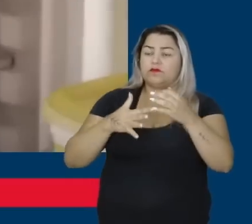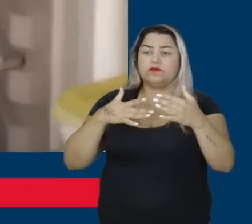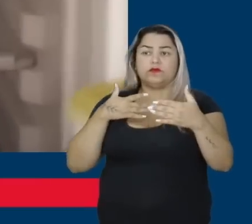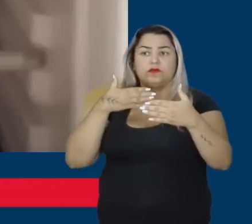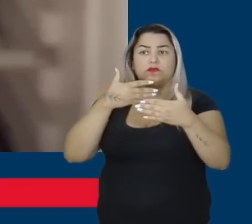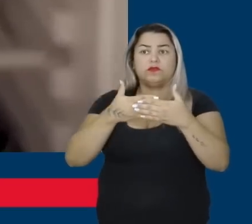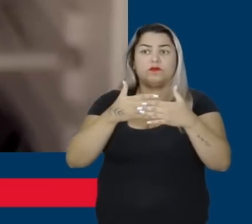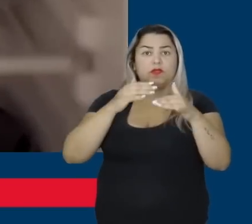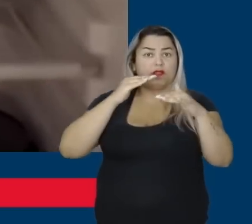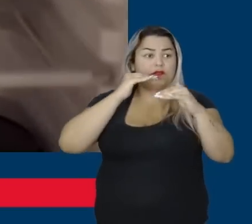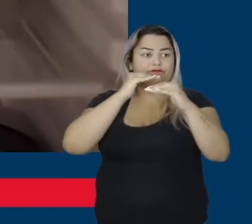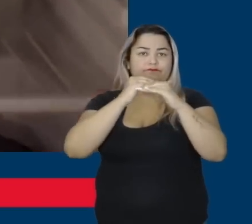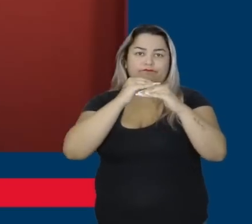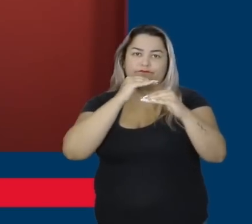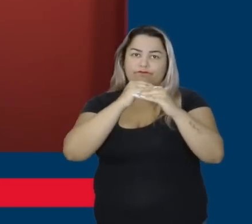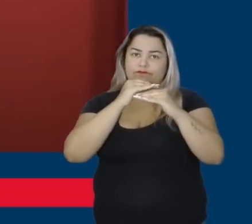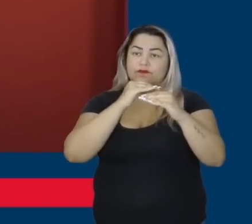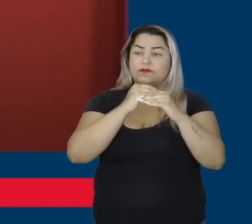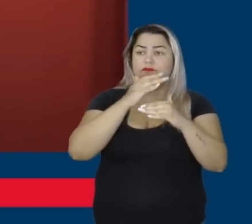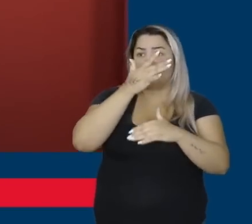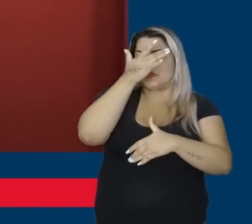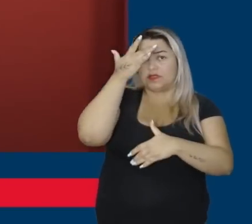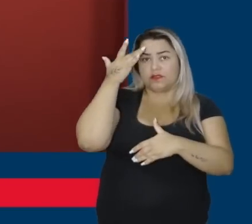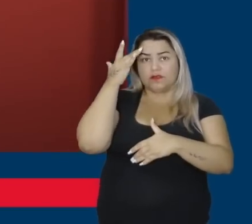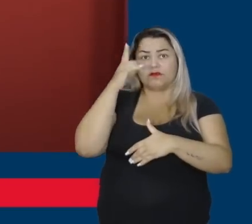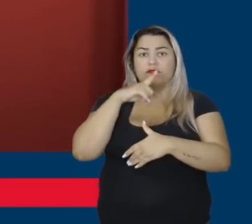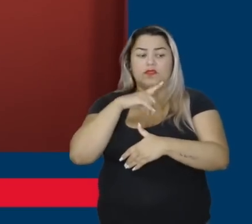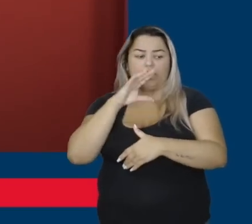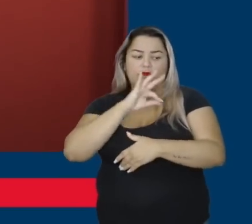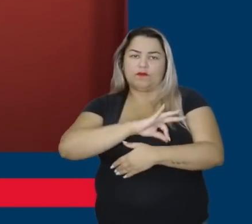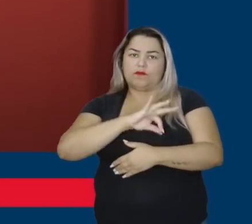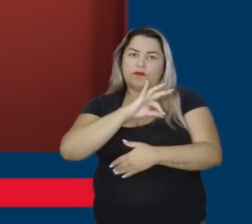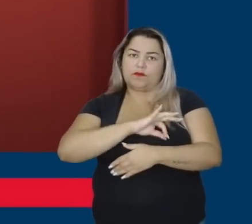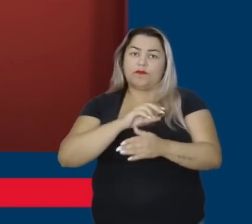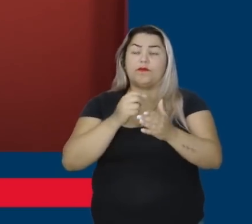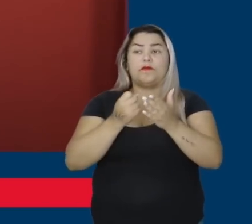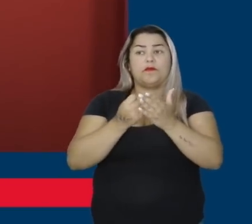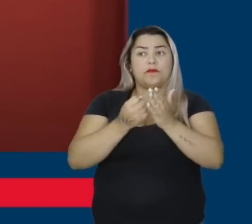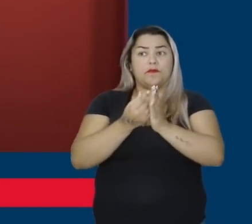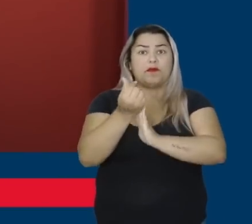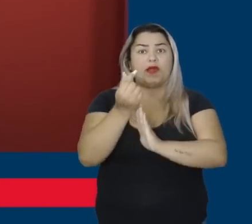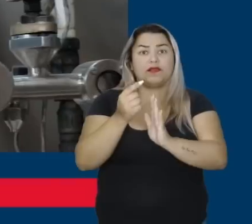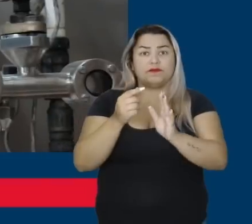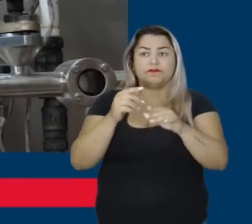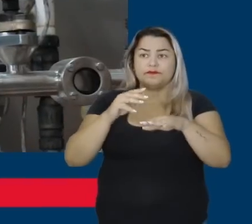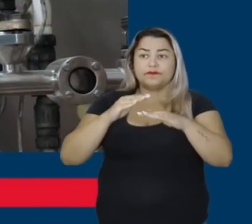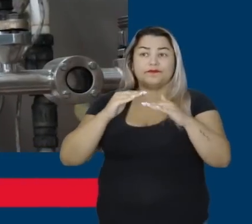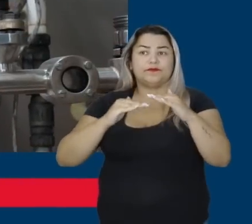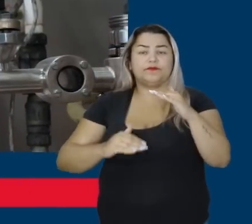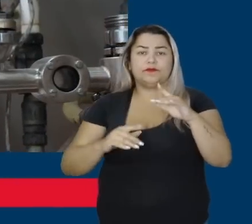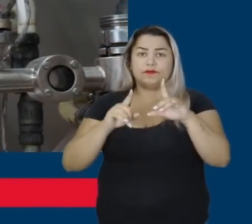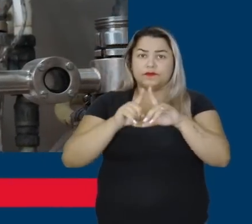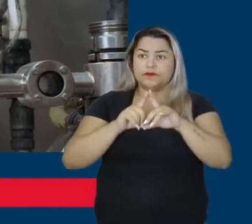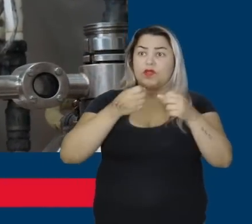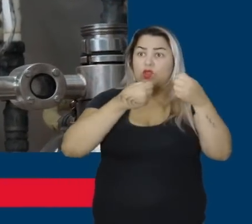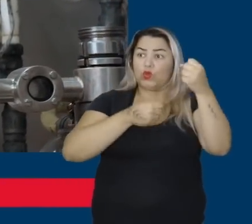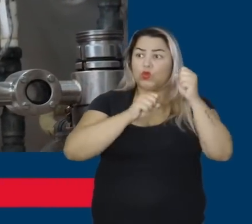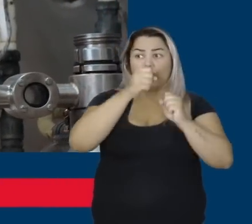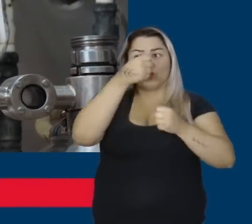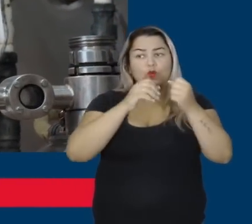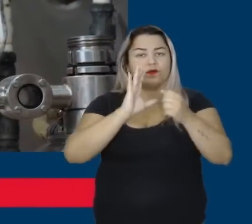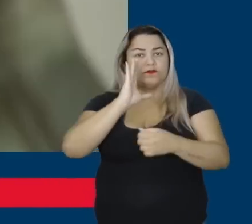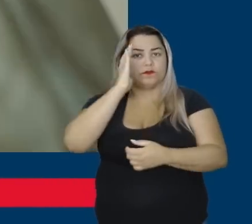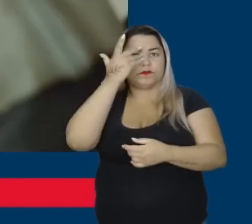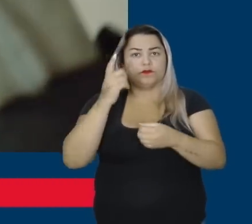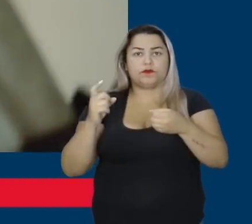promoção da igualdade, fazendo com que quem ganha menos pague menos imposto. A reindustrialização do país também é parte decisiva